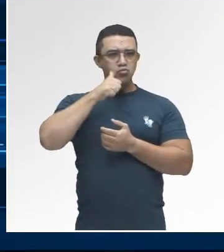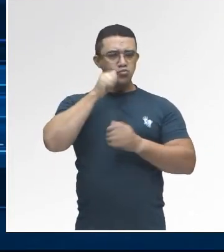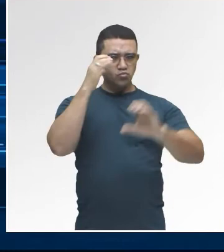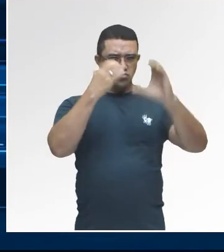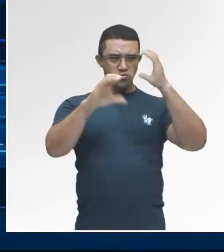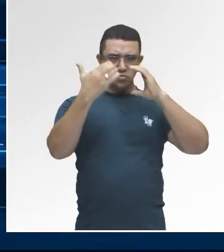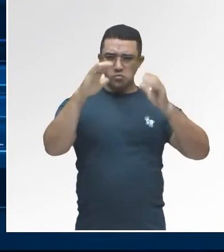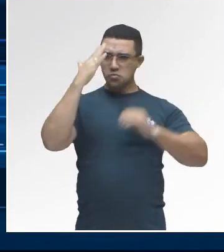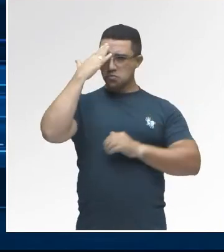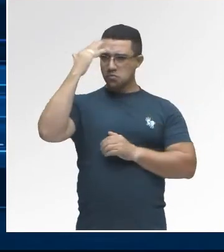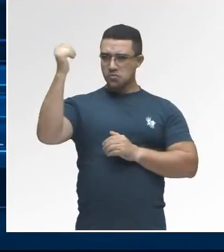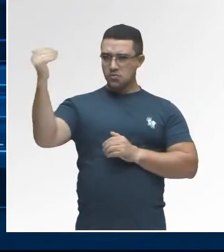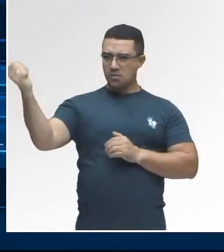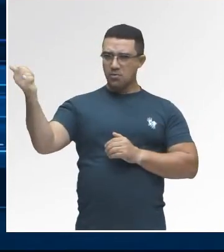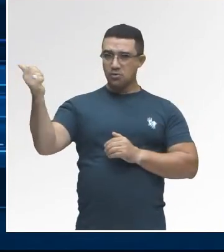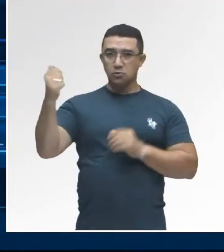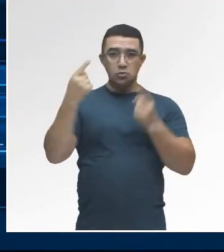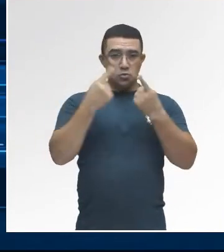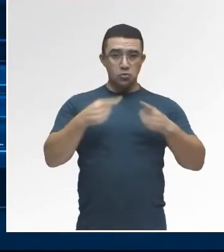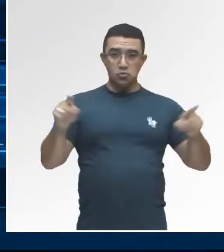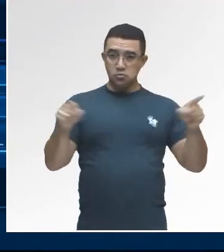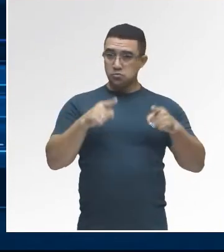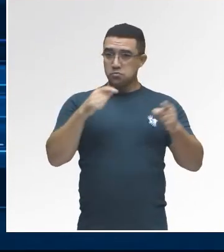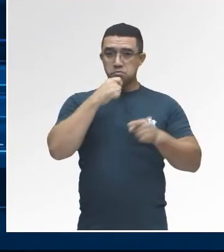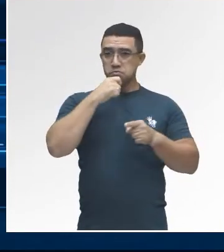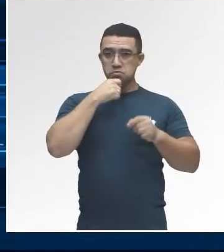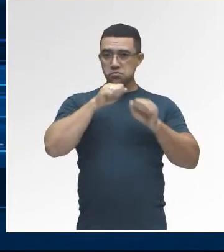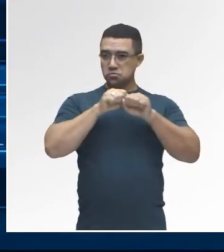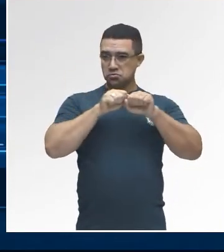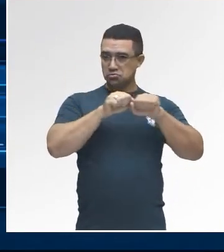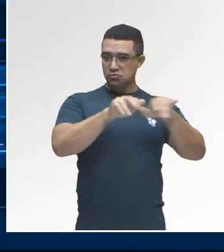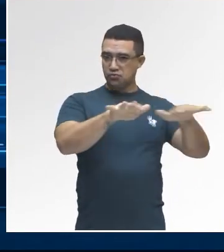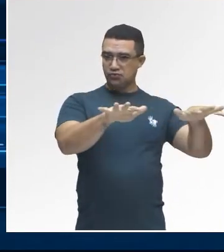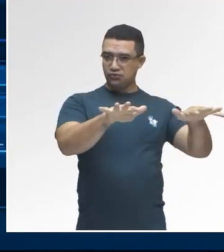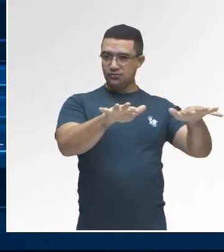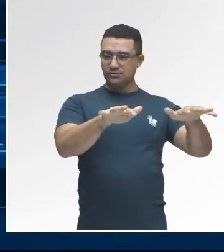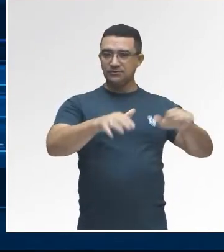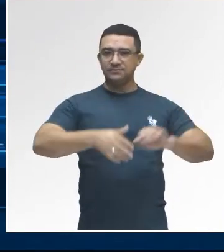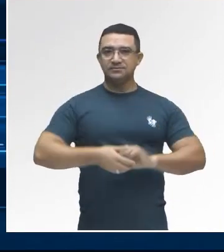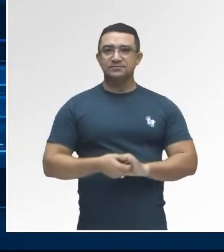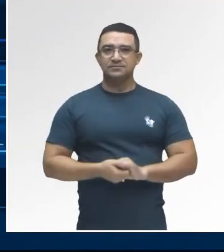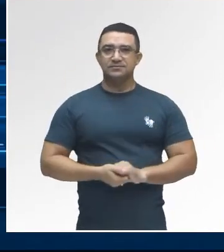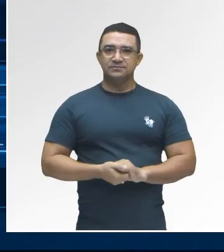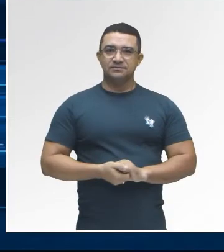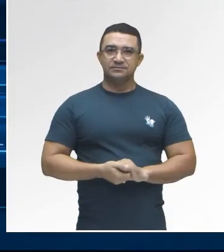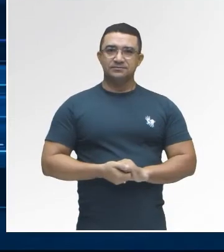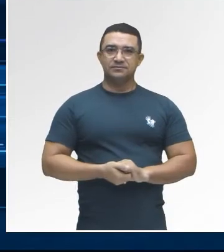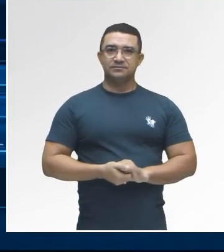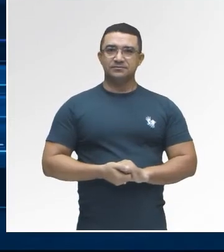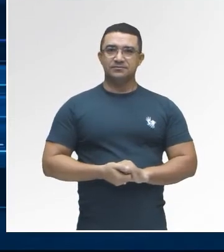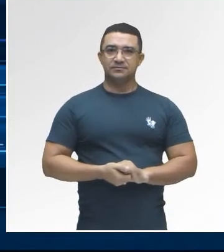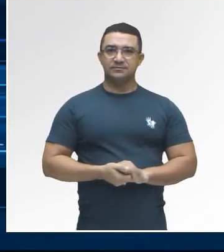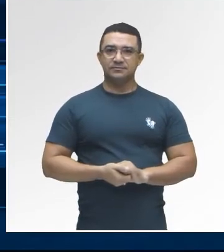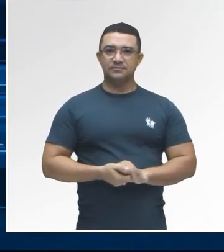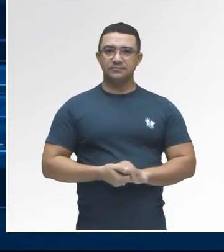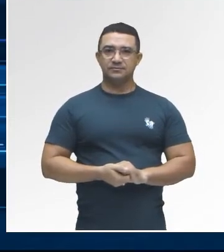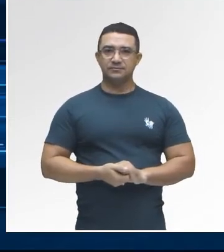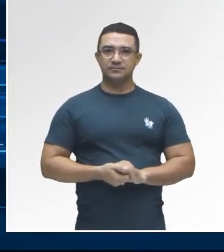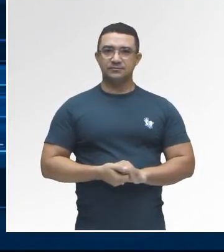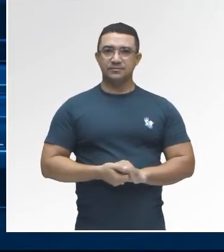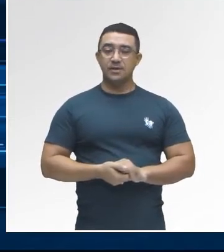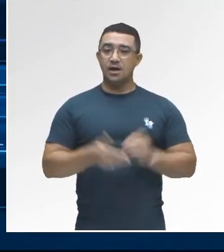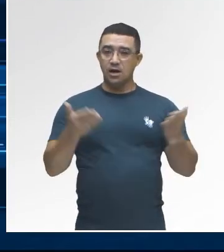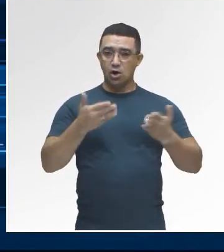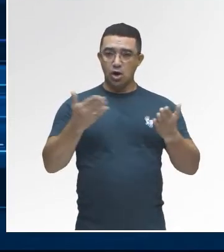músicas essas que não tinham nem sido lançadas. Olha só que coisa mais surpreendente, né? Então, é isso. Bom, gente, agora nós vamos